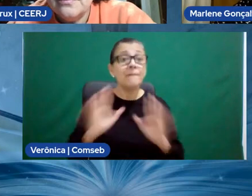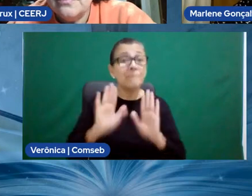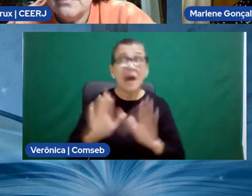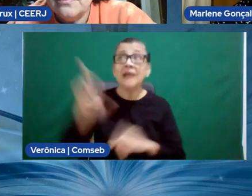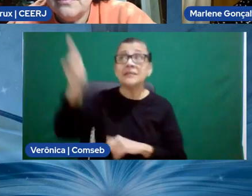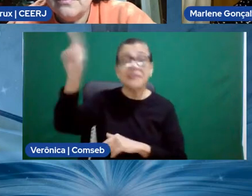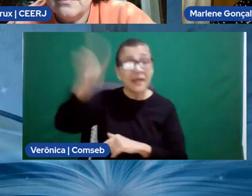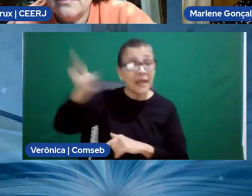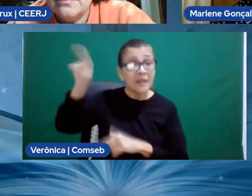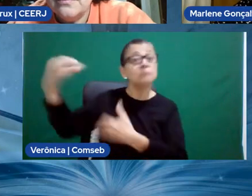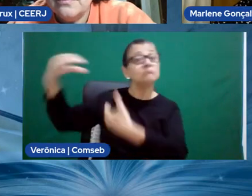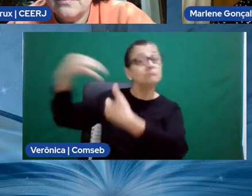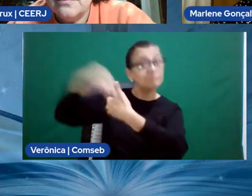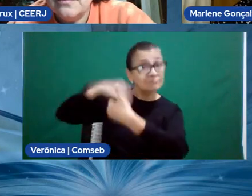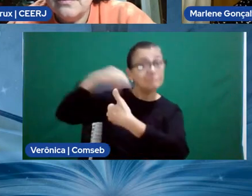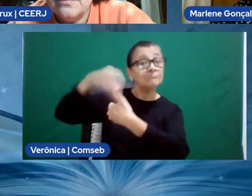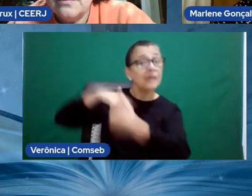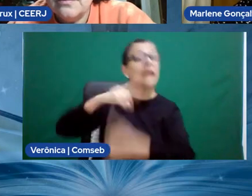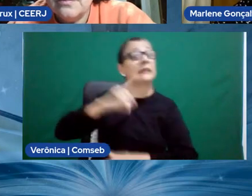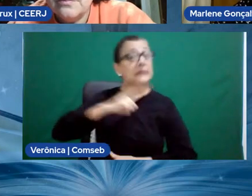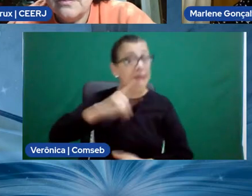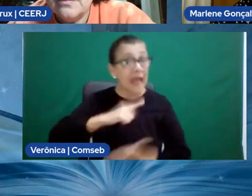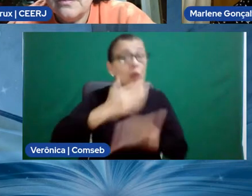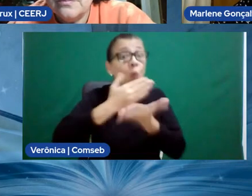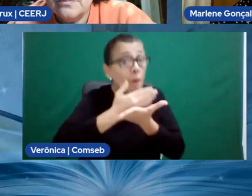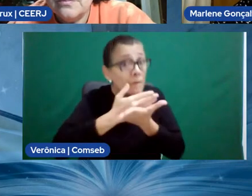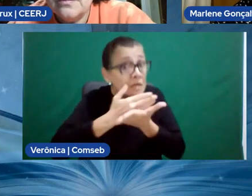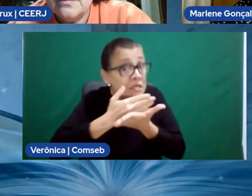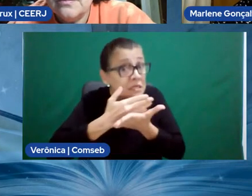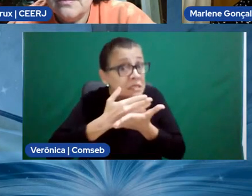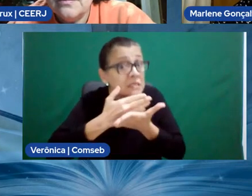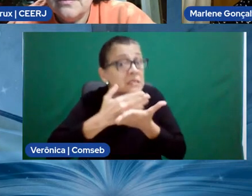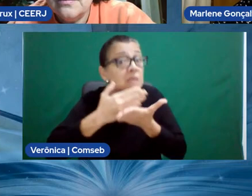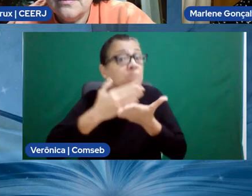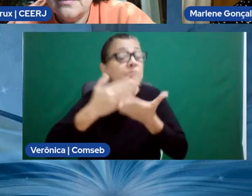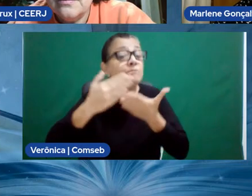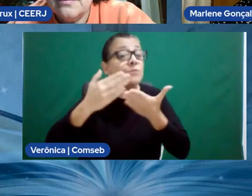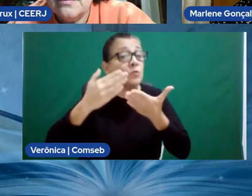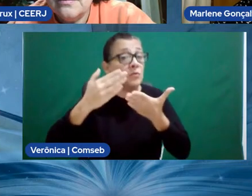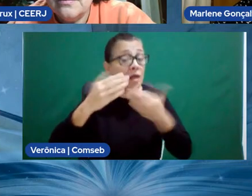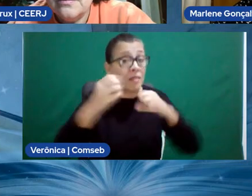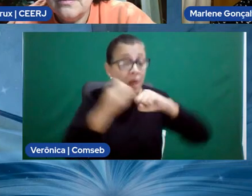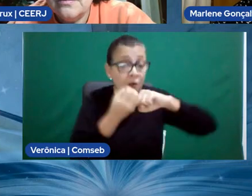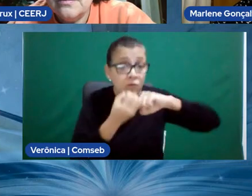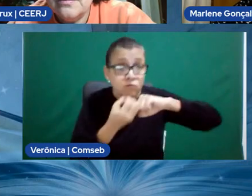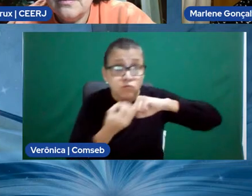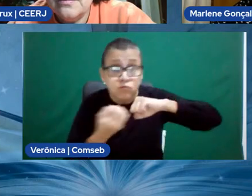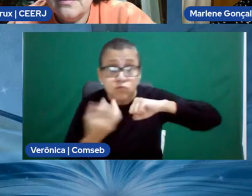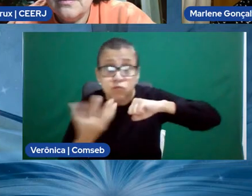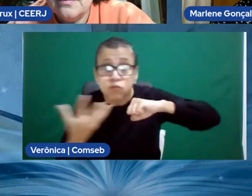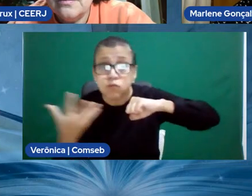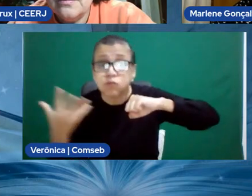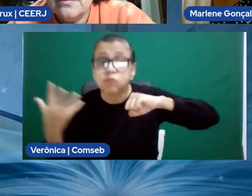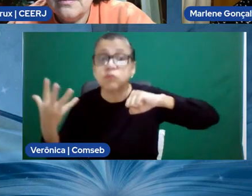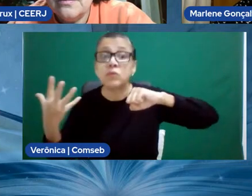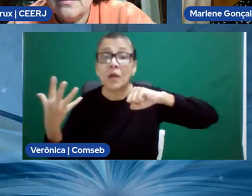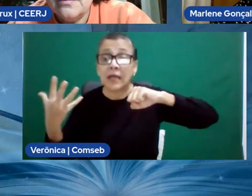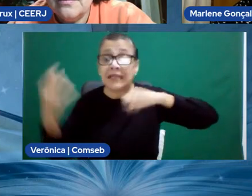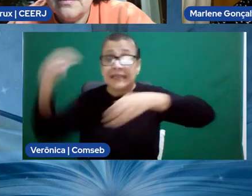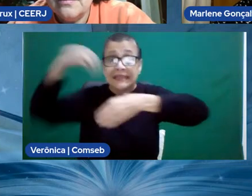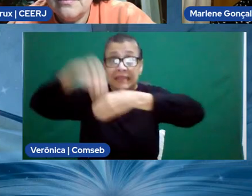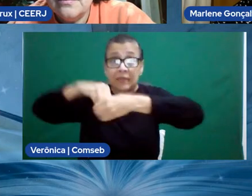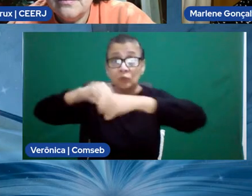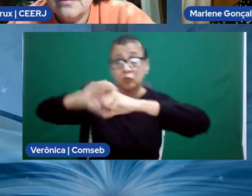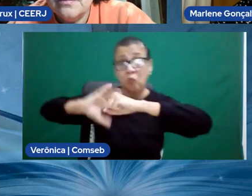orientação. Existe um princípio vital contido nesse fluido cósmico universal, que ao se unir